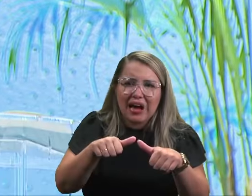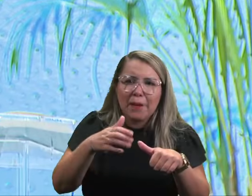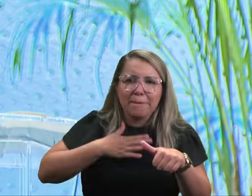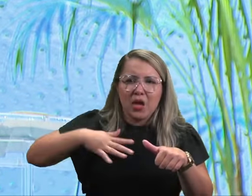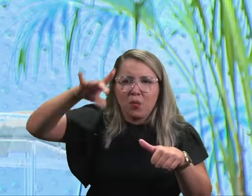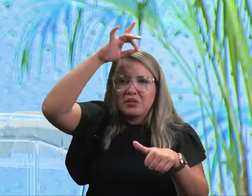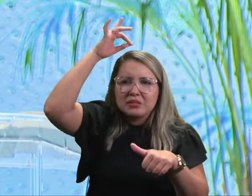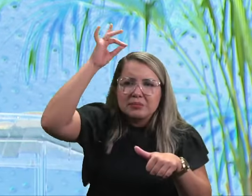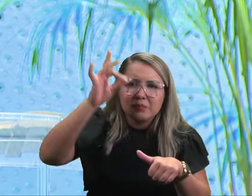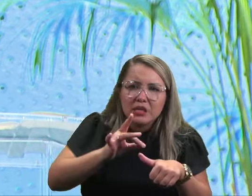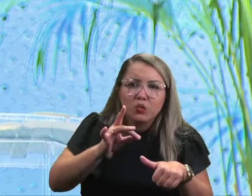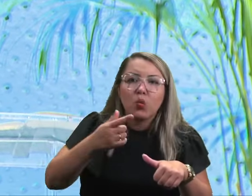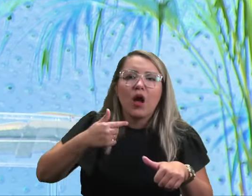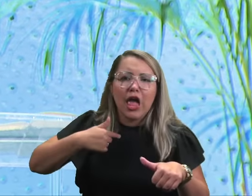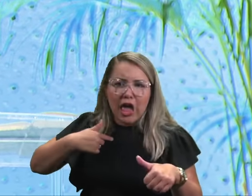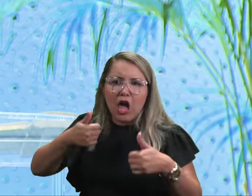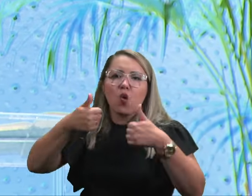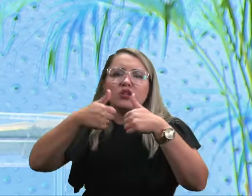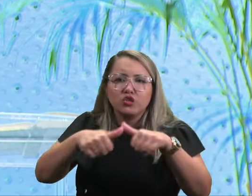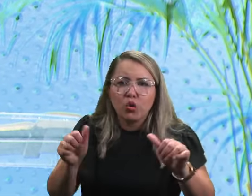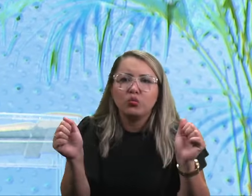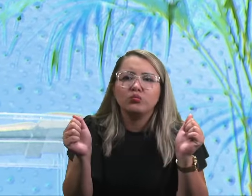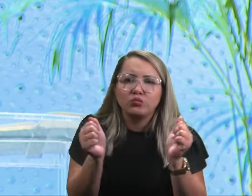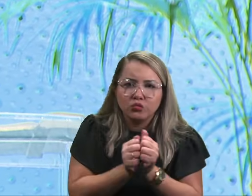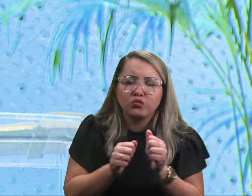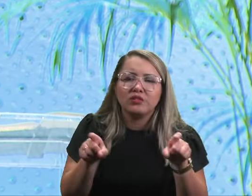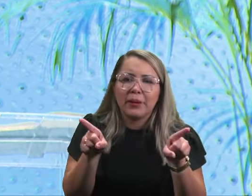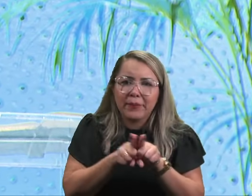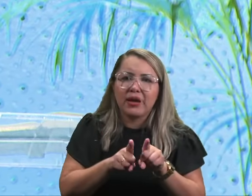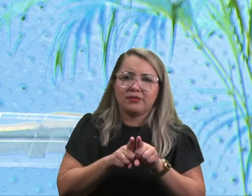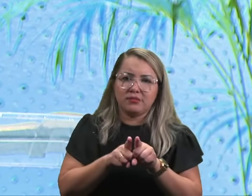ali eu estarei.